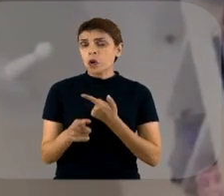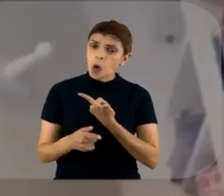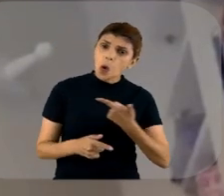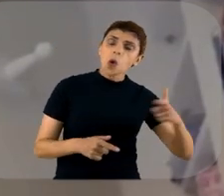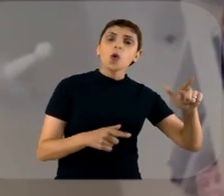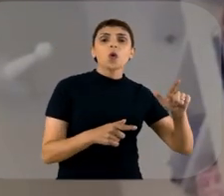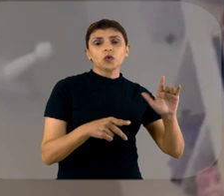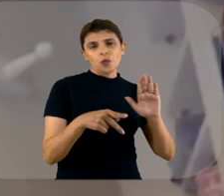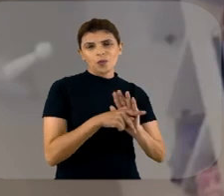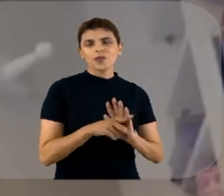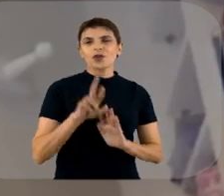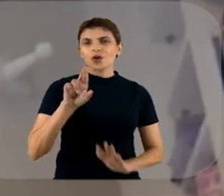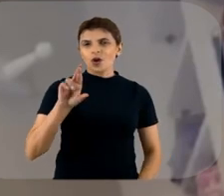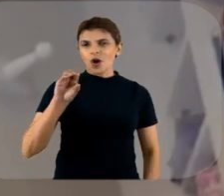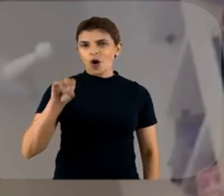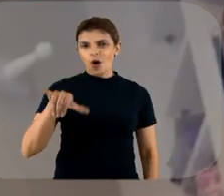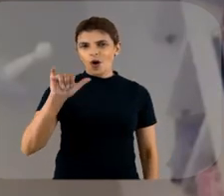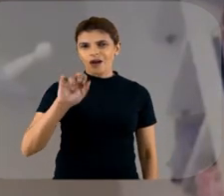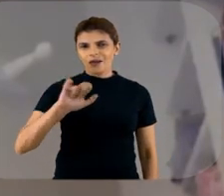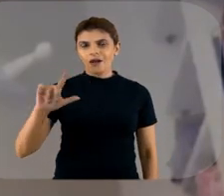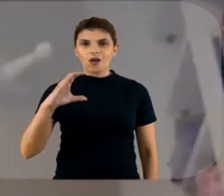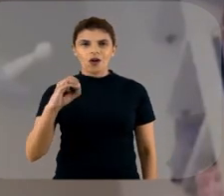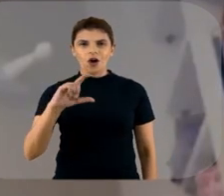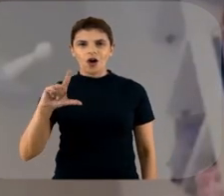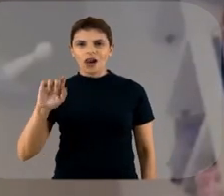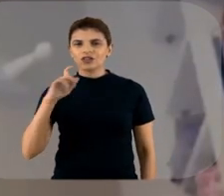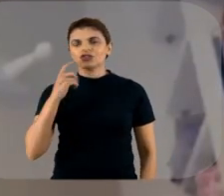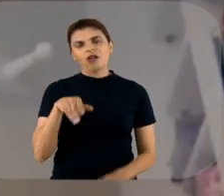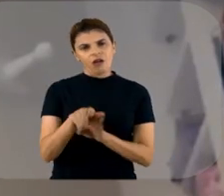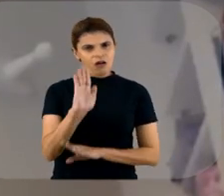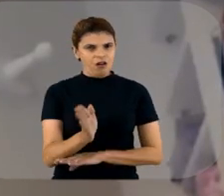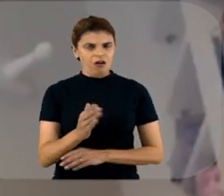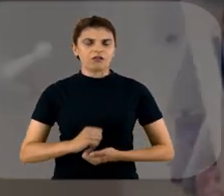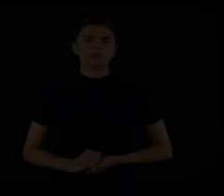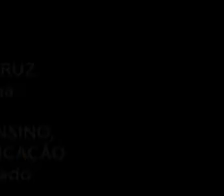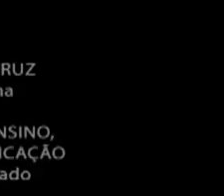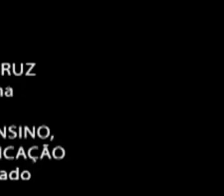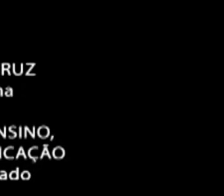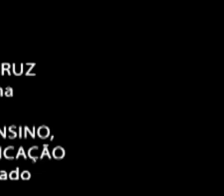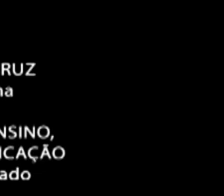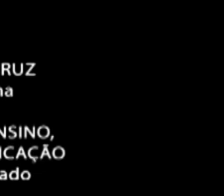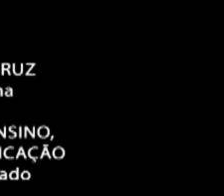e também é de outra sociedade como do Royal o próprio Royal College aí que já foi bastante